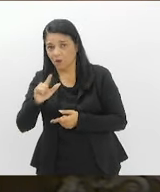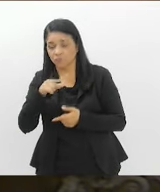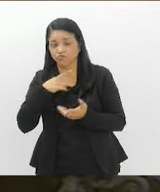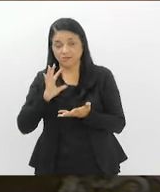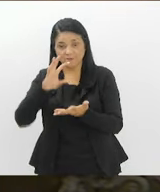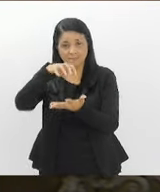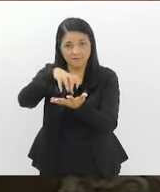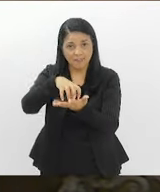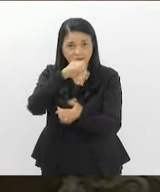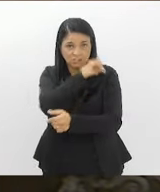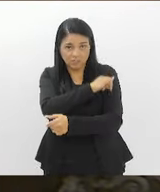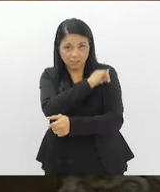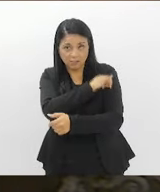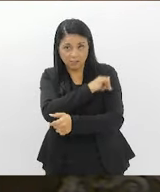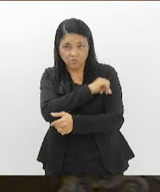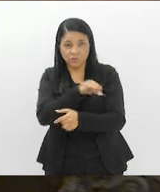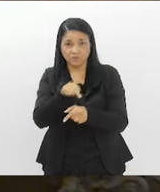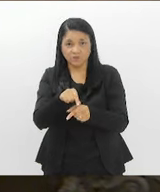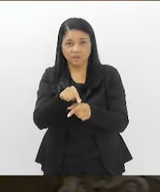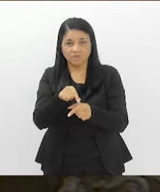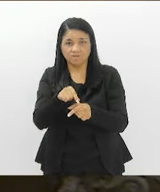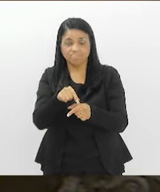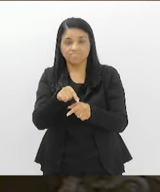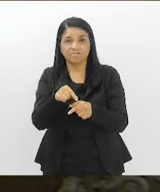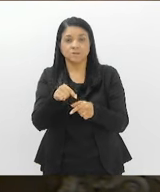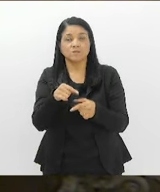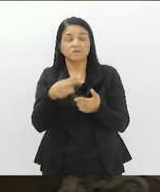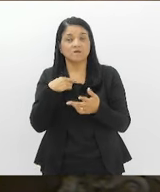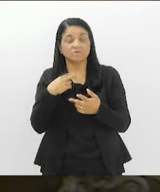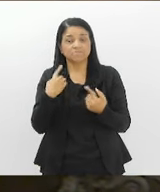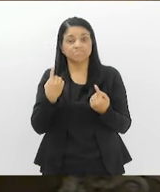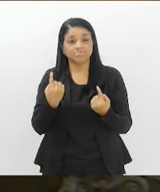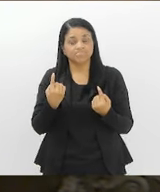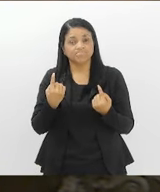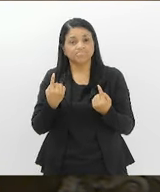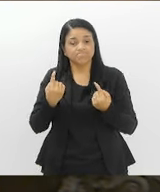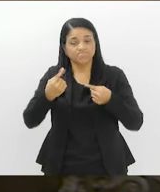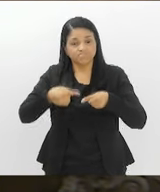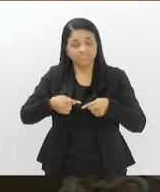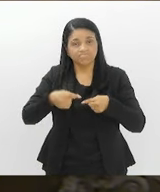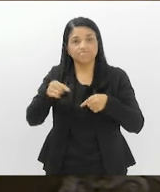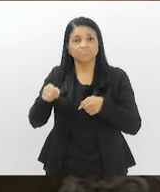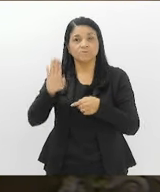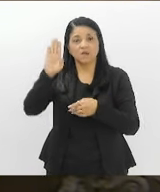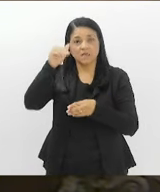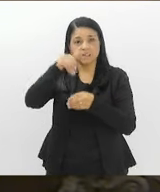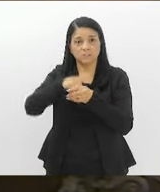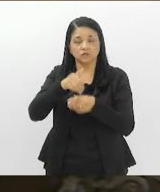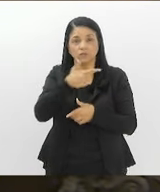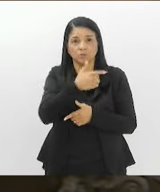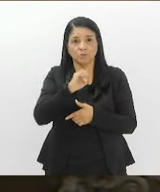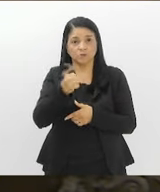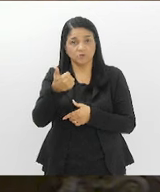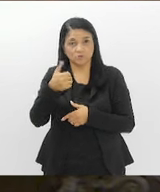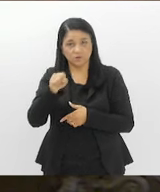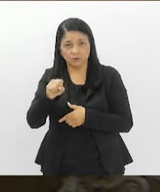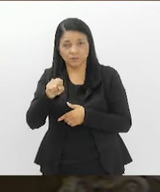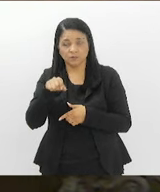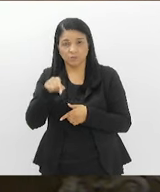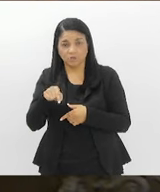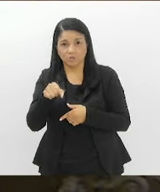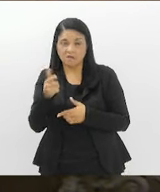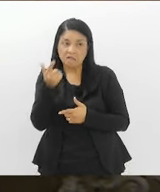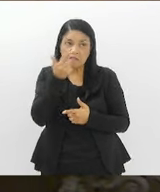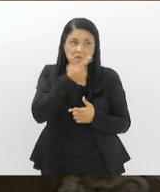Rio, estavam em uma cruzada contra o resultado das eleições de 2018. Demonizava o